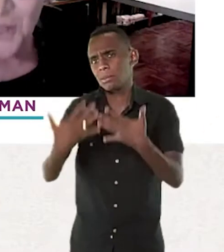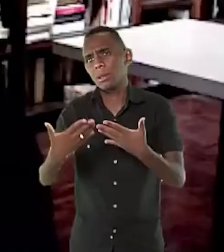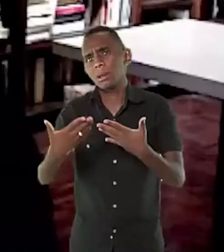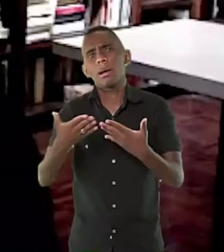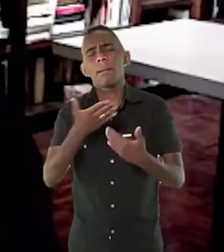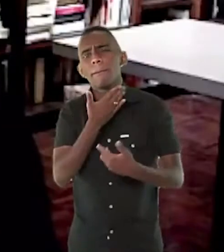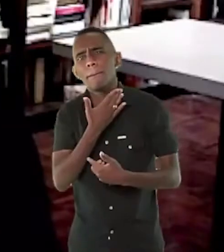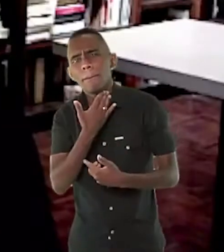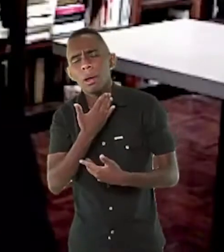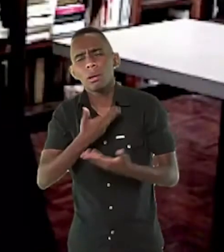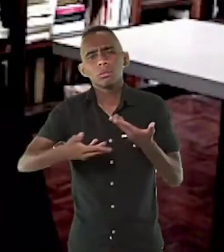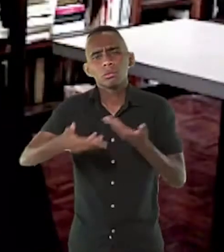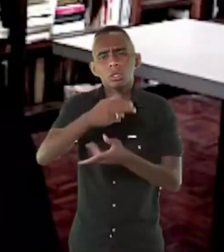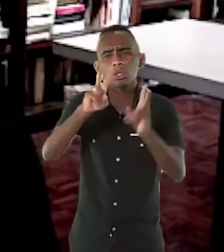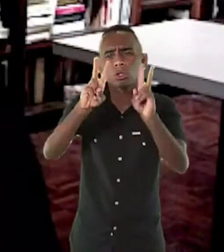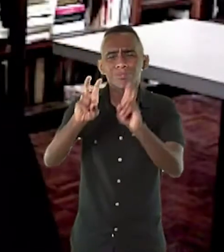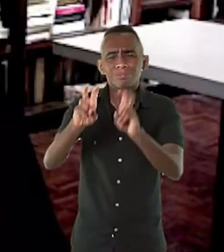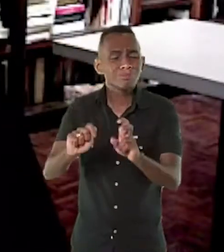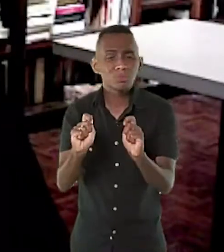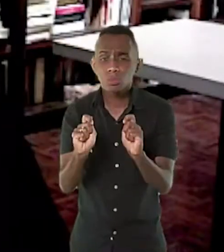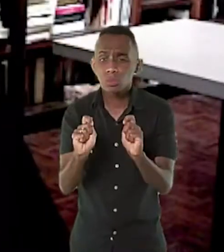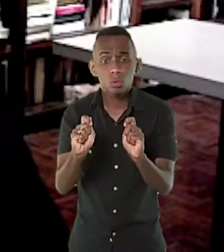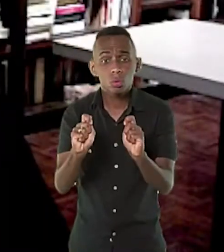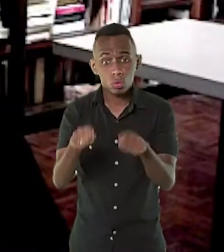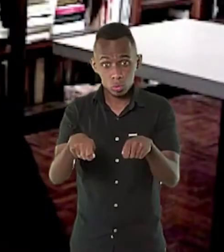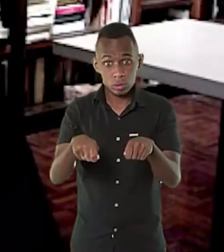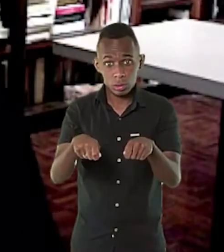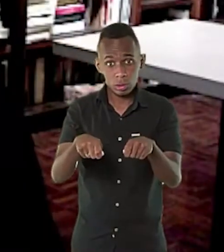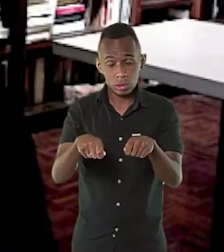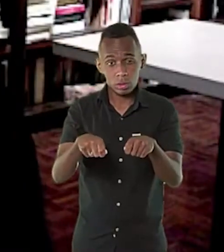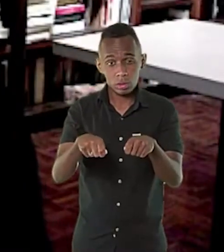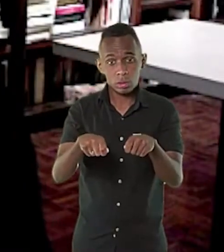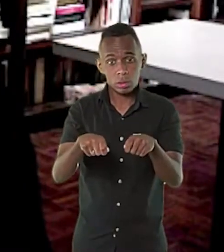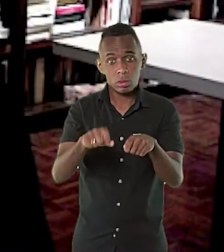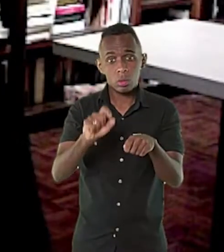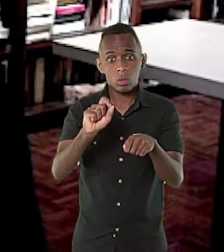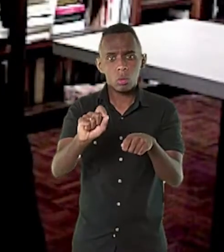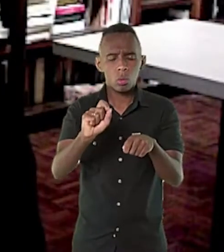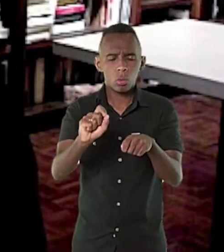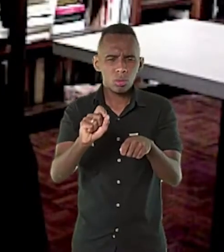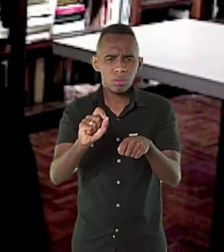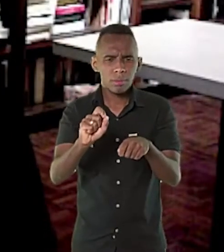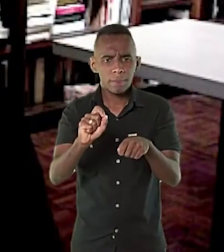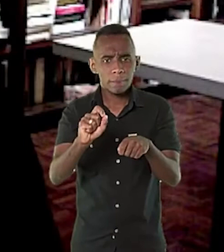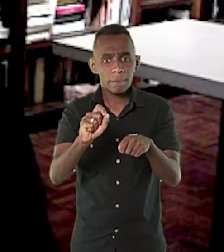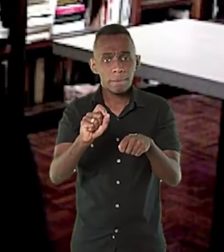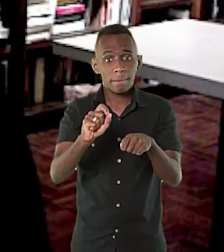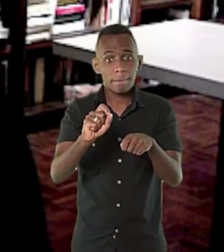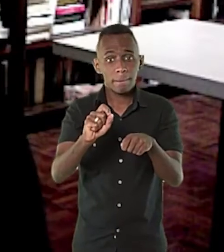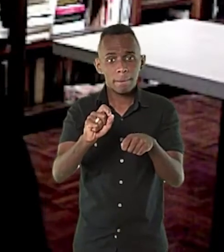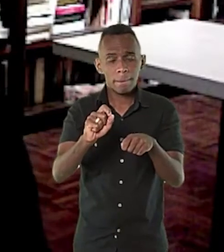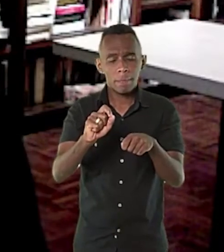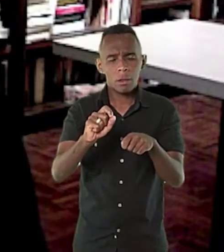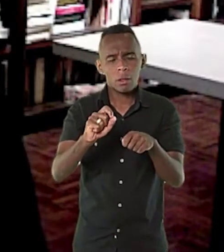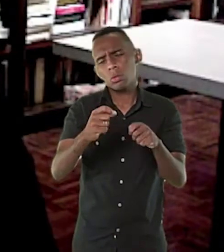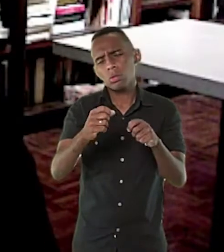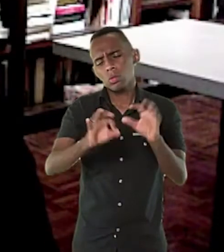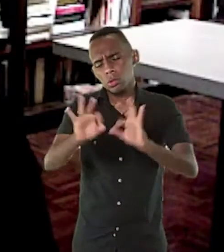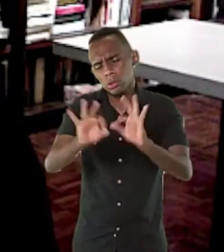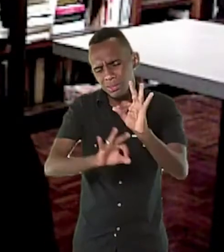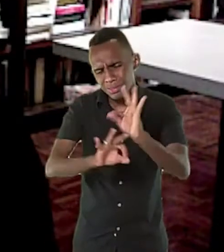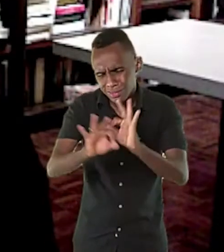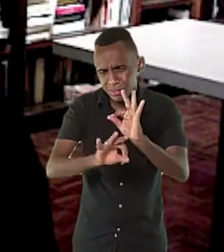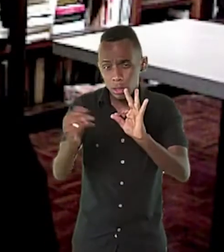exemplo do sticker, não tem como nós falarmos numa operação tão corriqueira como